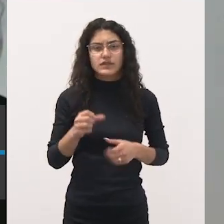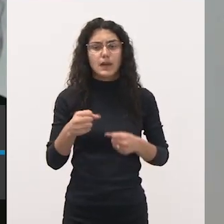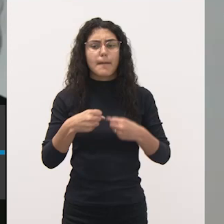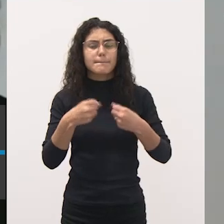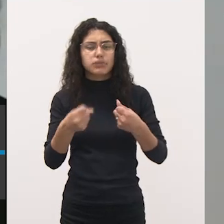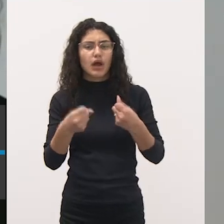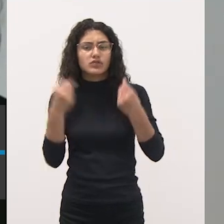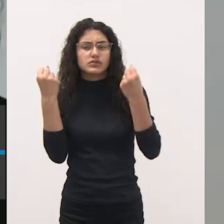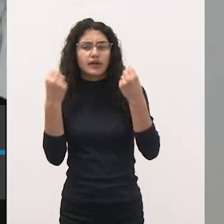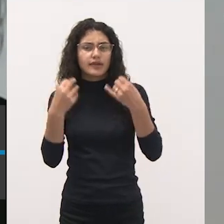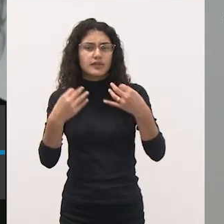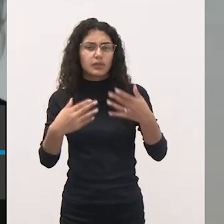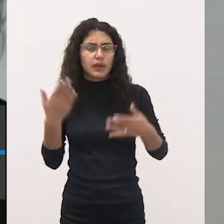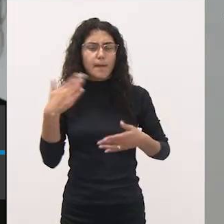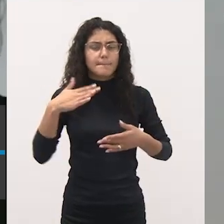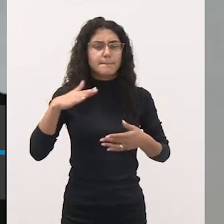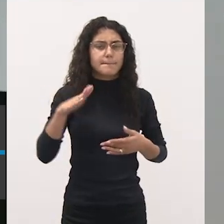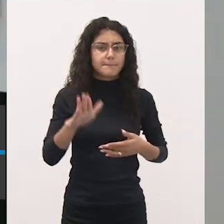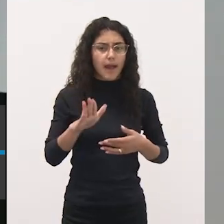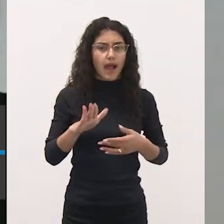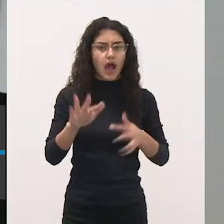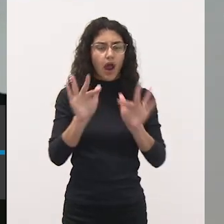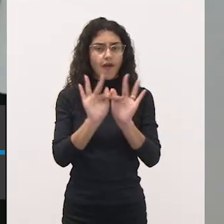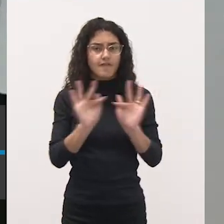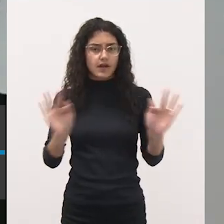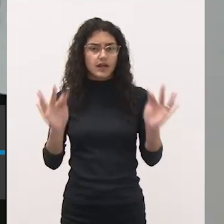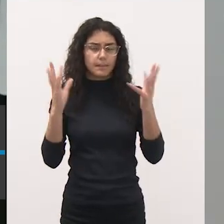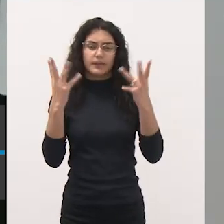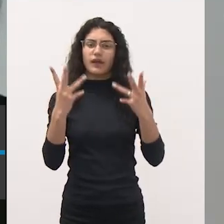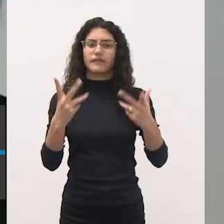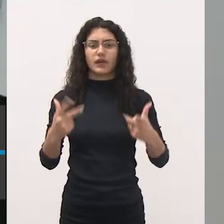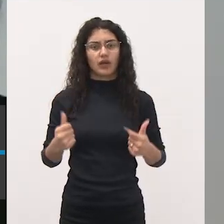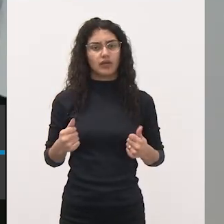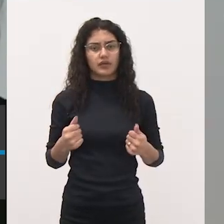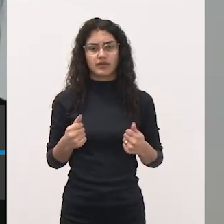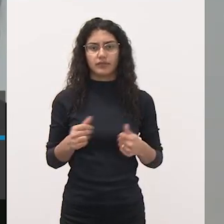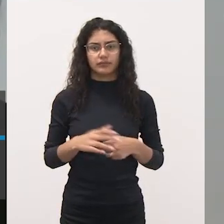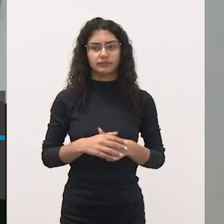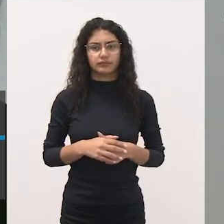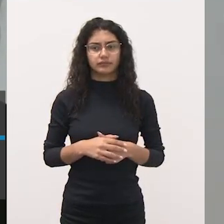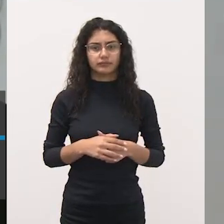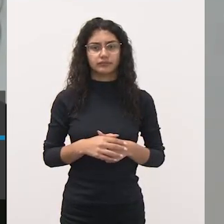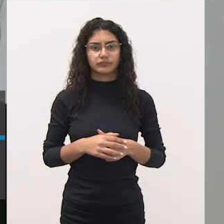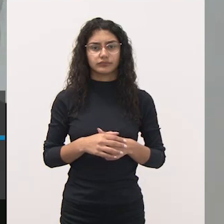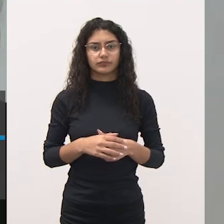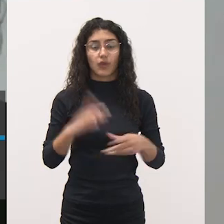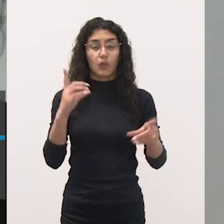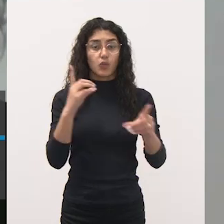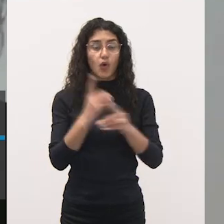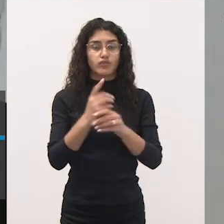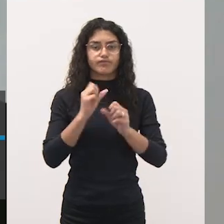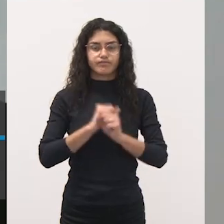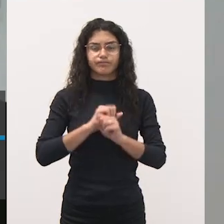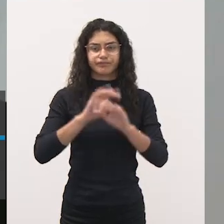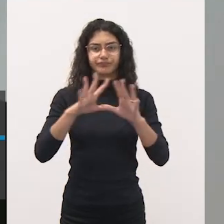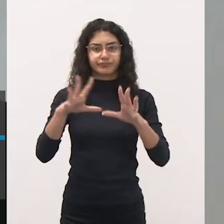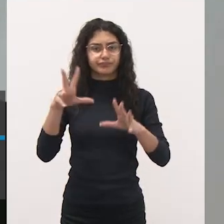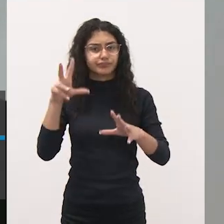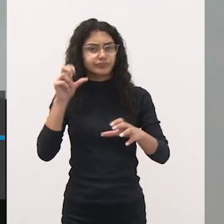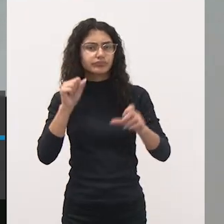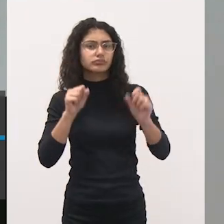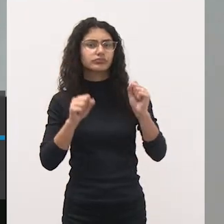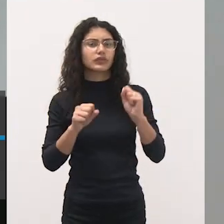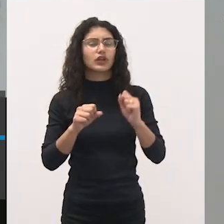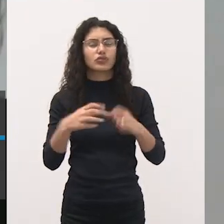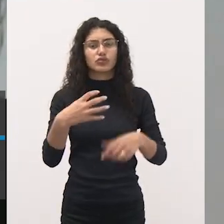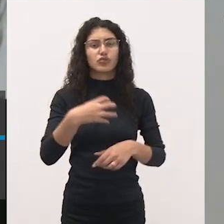explorar um pouquinho mais essa frase, que é maravilhosa. Eu acho que foi uma descoberta para todos nós aqui, ouvir dessa forma, de